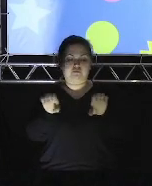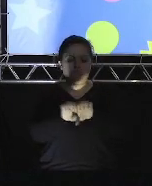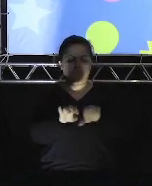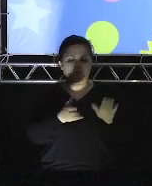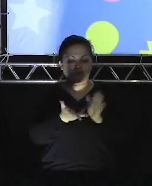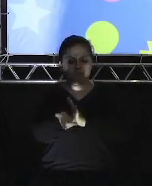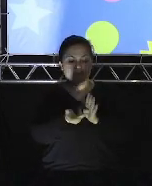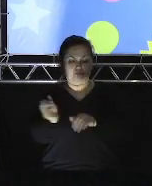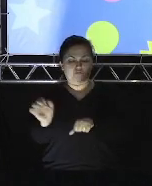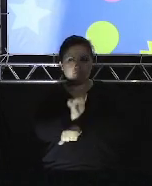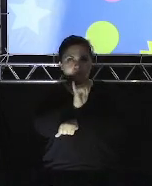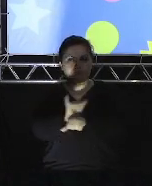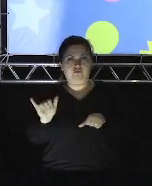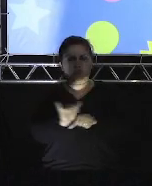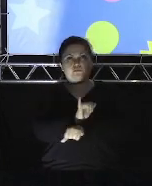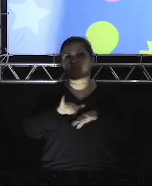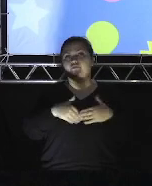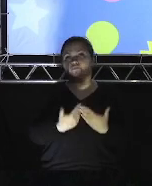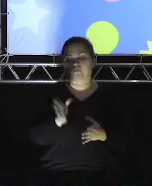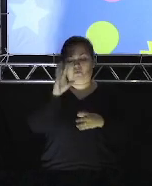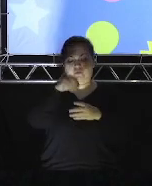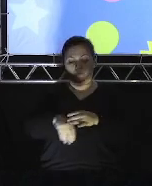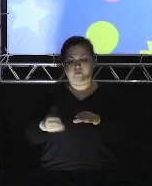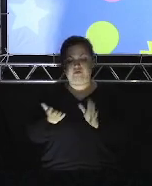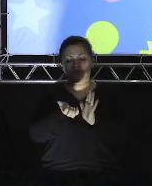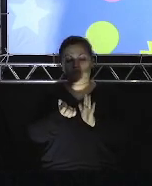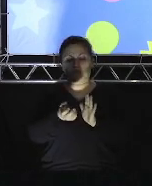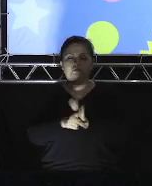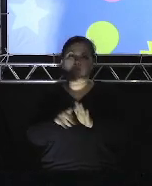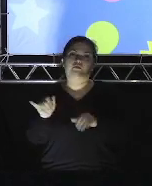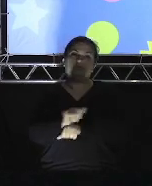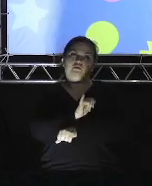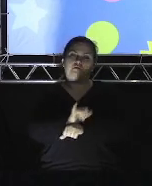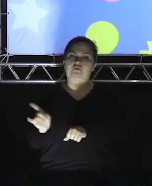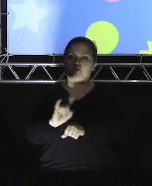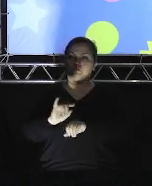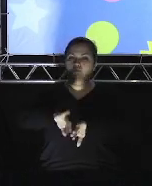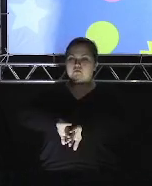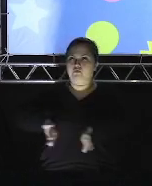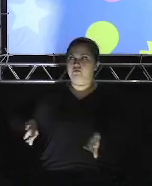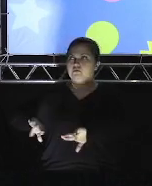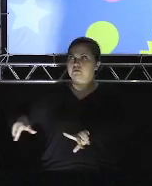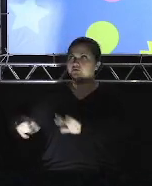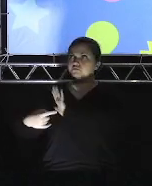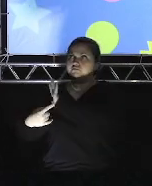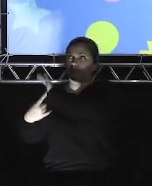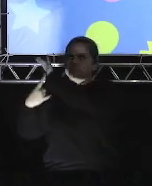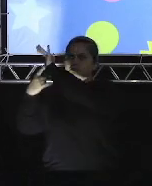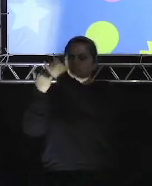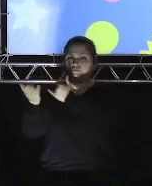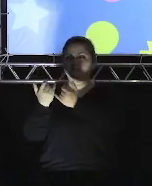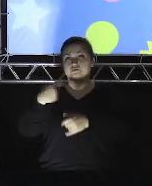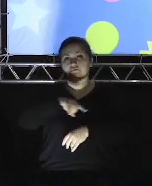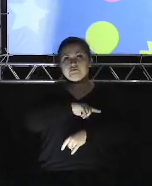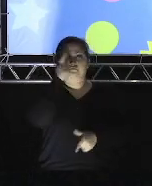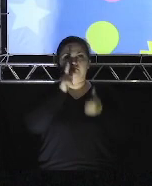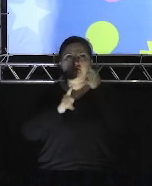né? Então, estando dentro de estratégia e não de tecnologia, por exemplo, a gente